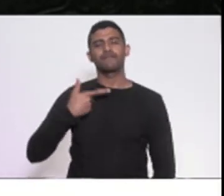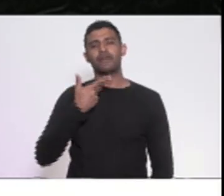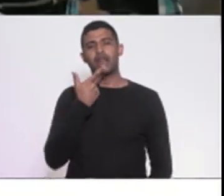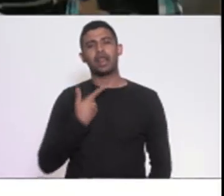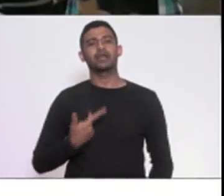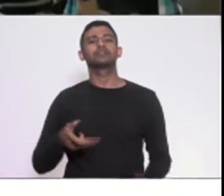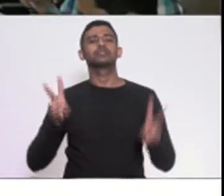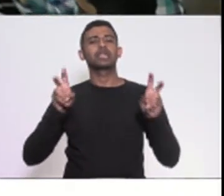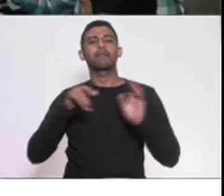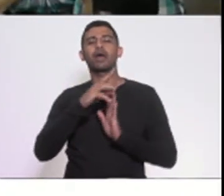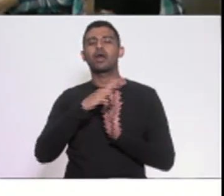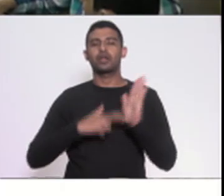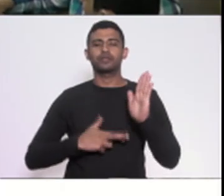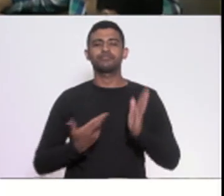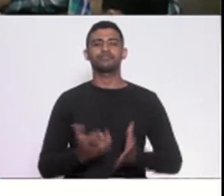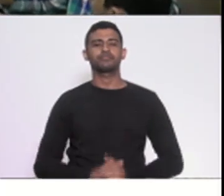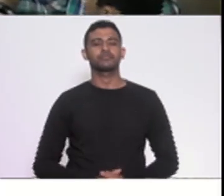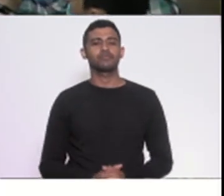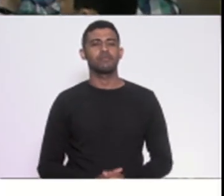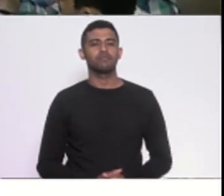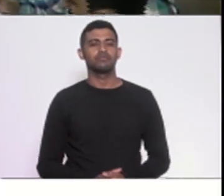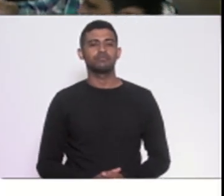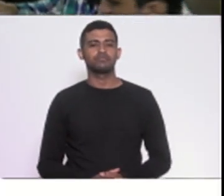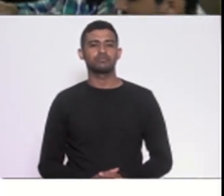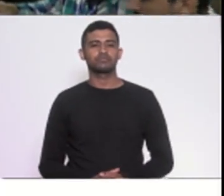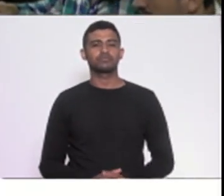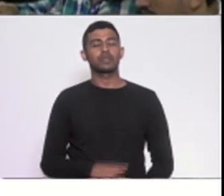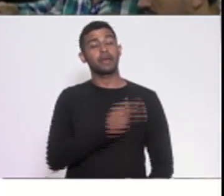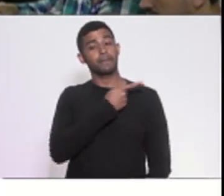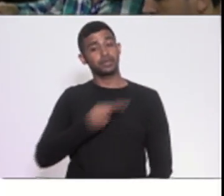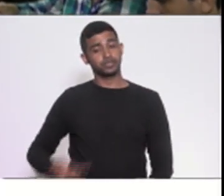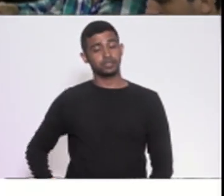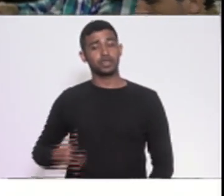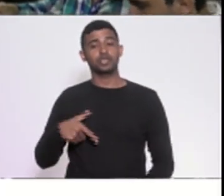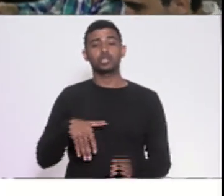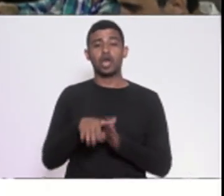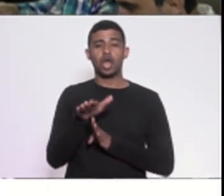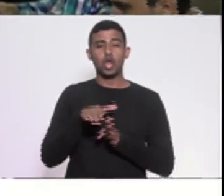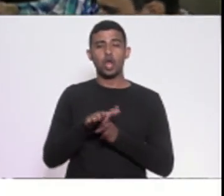relatório. Presidente, as recomendações